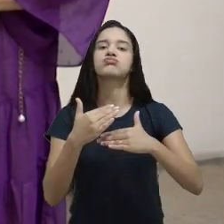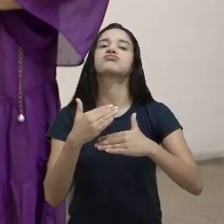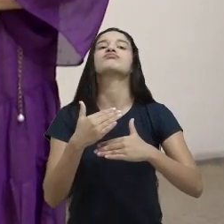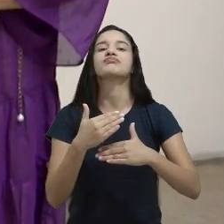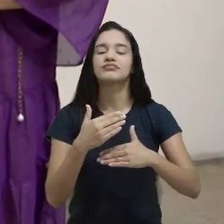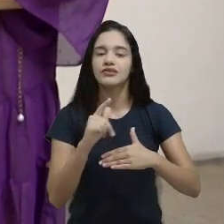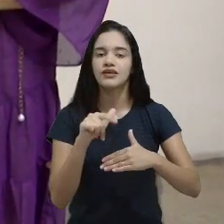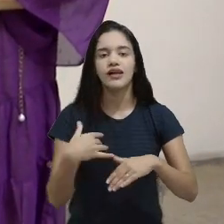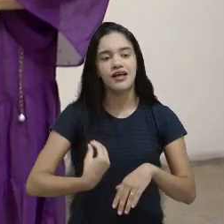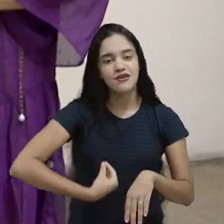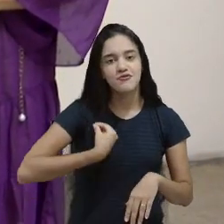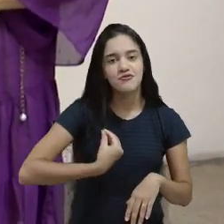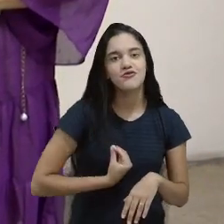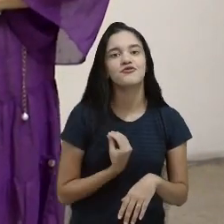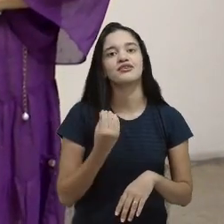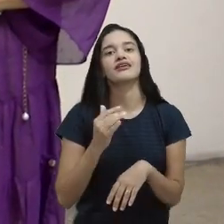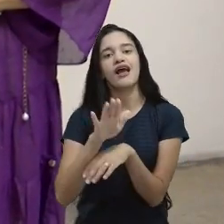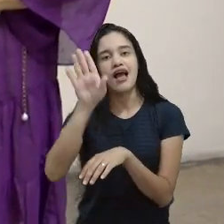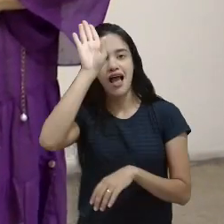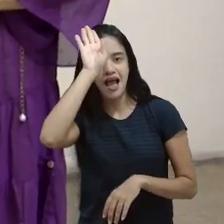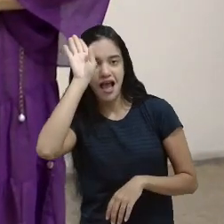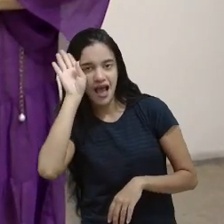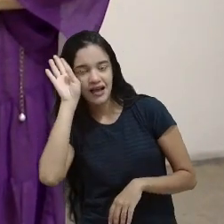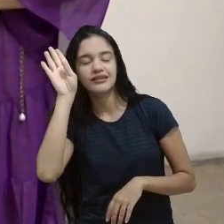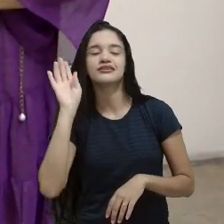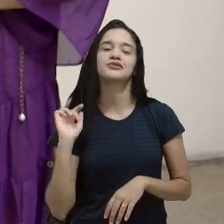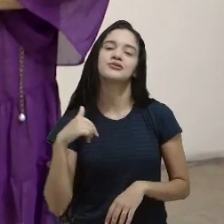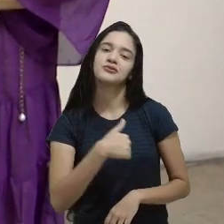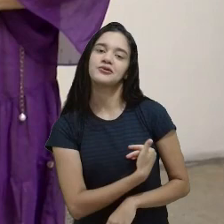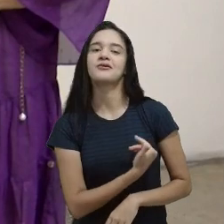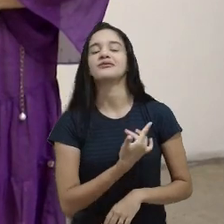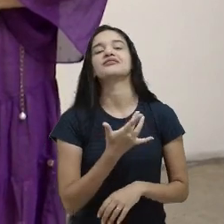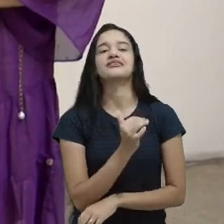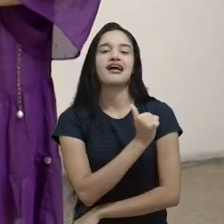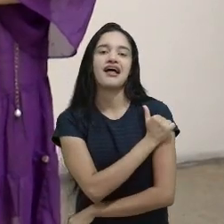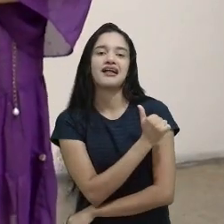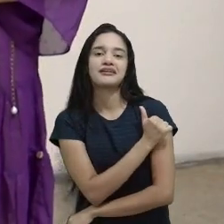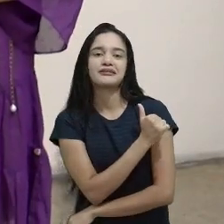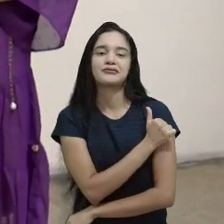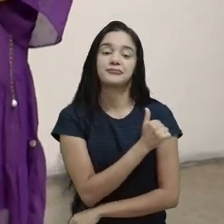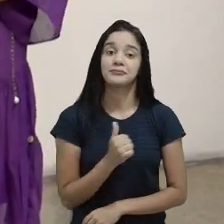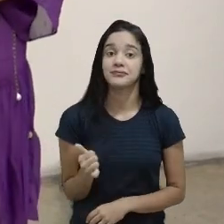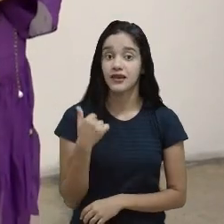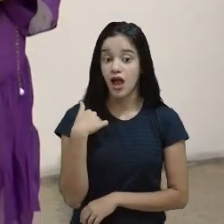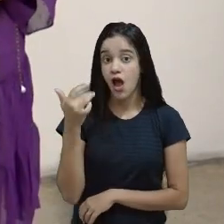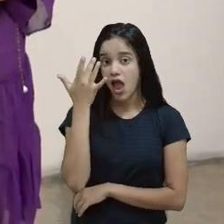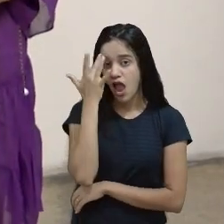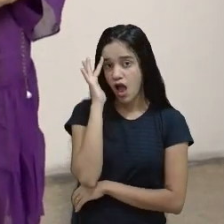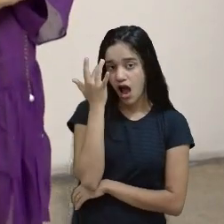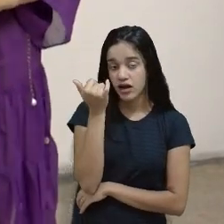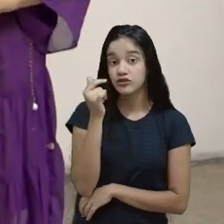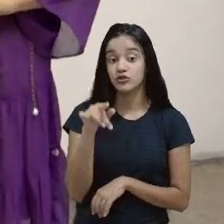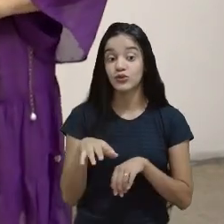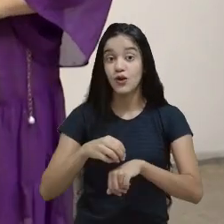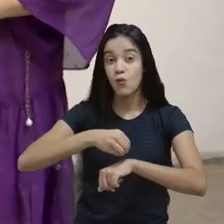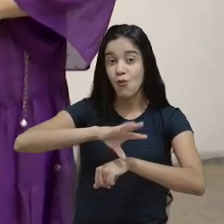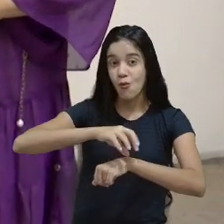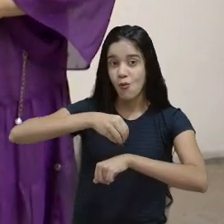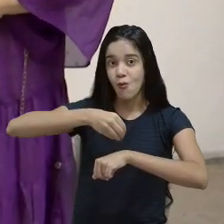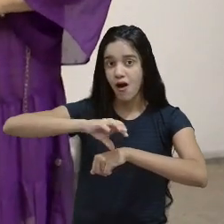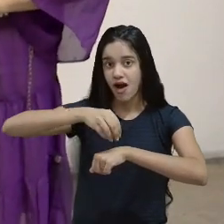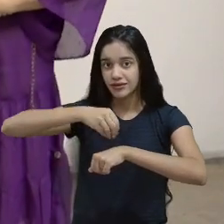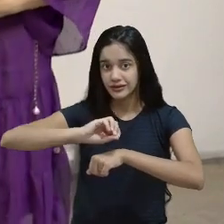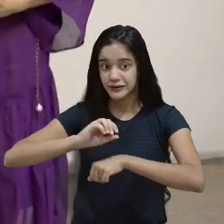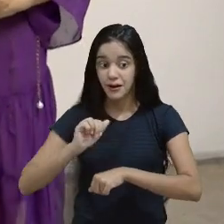dessa vida acadêmica, vamos dizer assim, dos nossos alunos e alunas da nossa rede. Eu acho que mais do que uma dica para